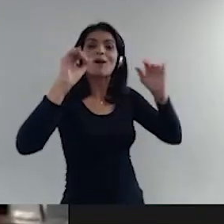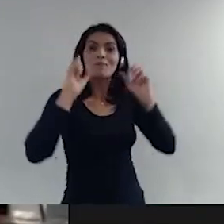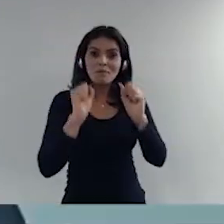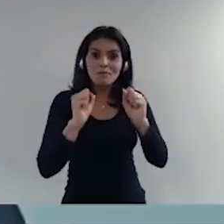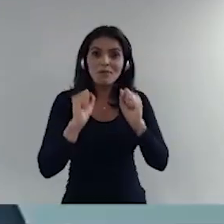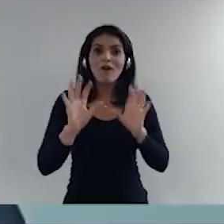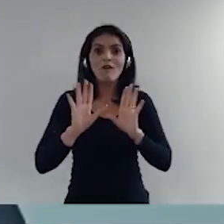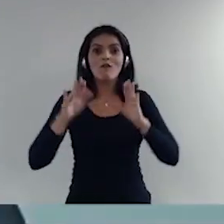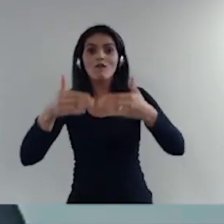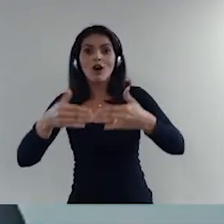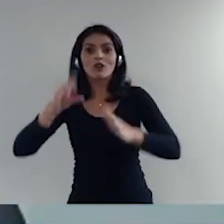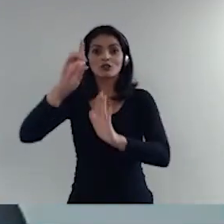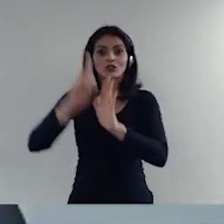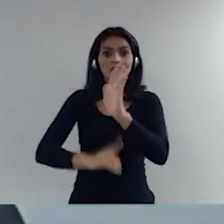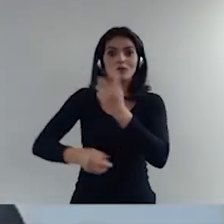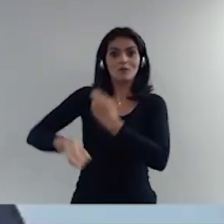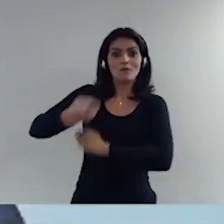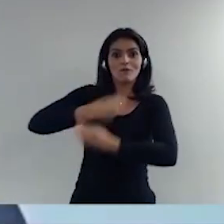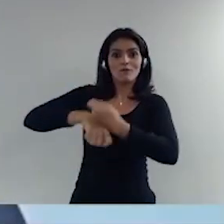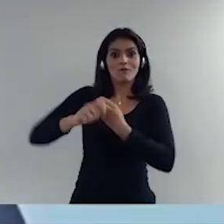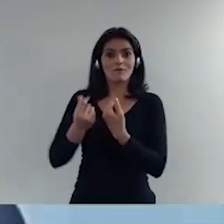Fórum de Tá. Direito Financeiro.